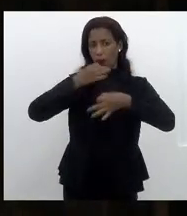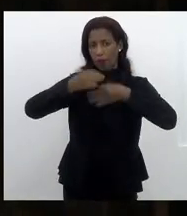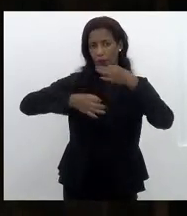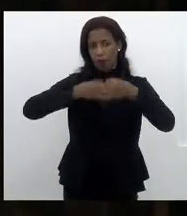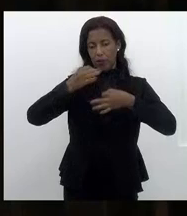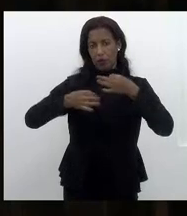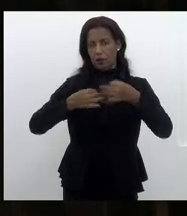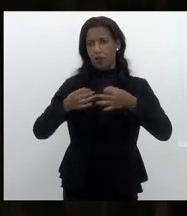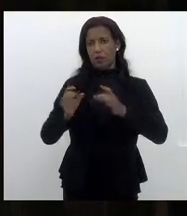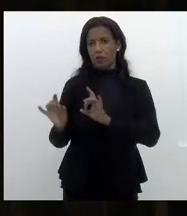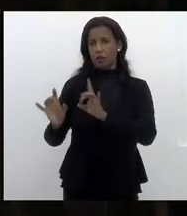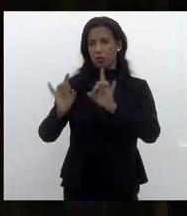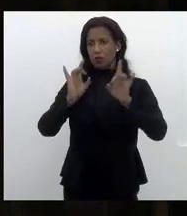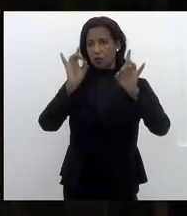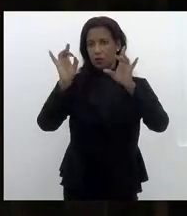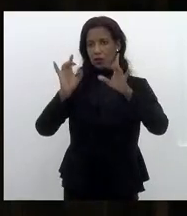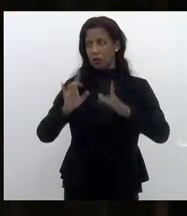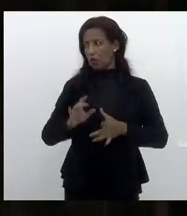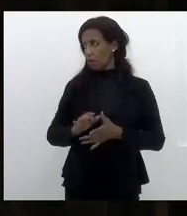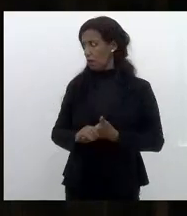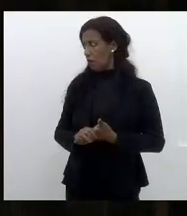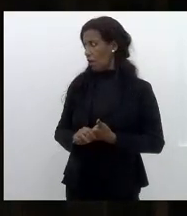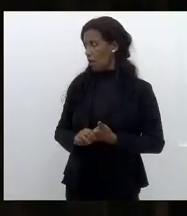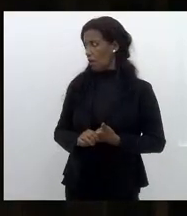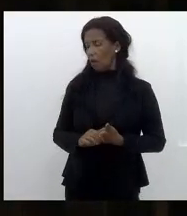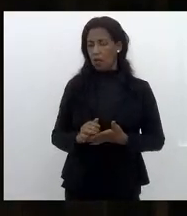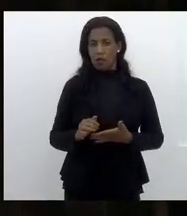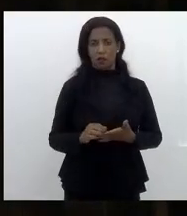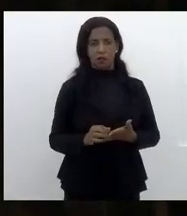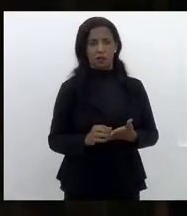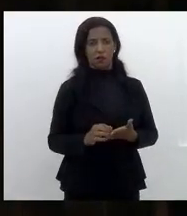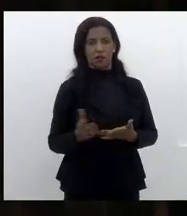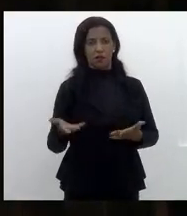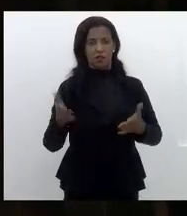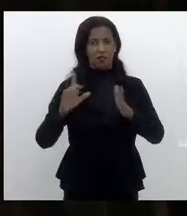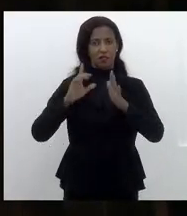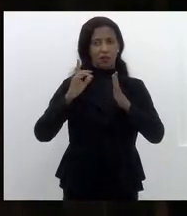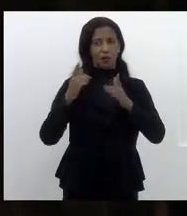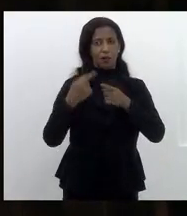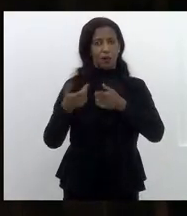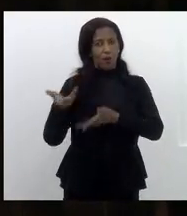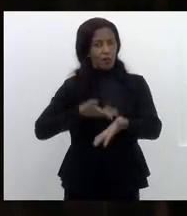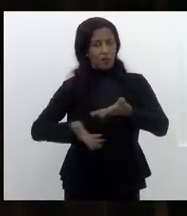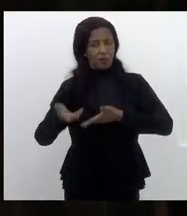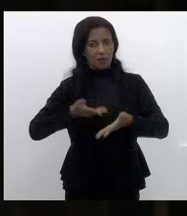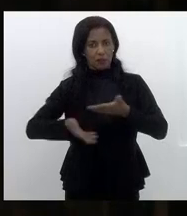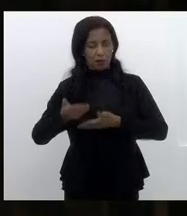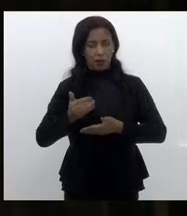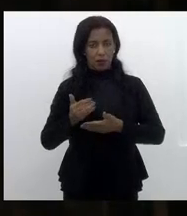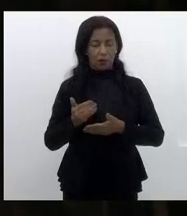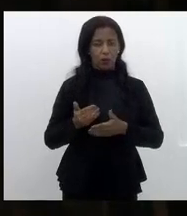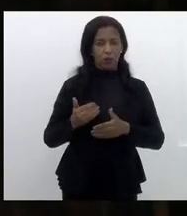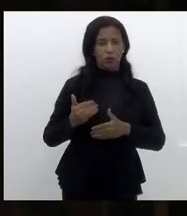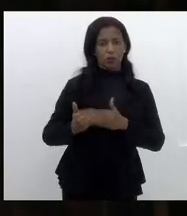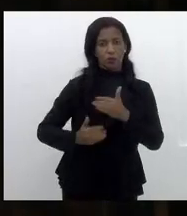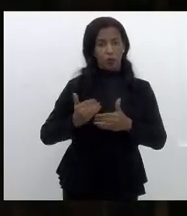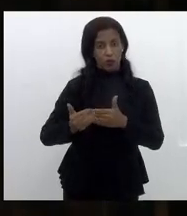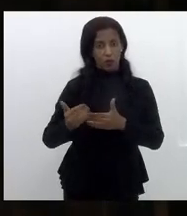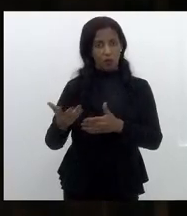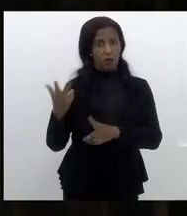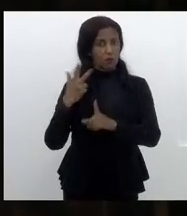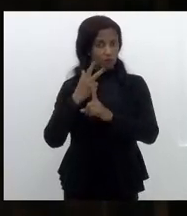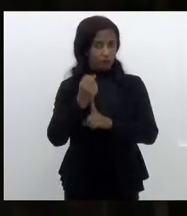especial e fraterno com o governador Cláudio Castro participa ativamente do processo que o